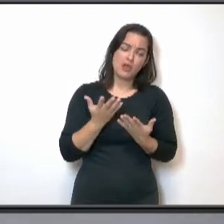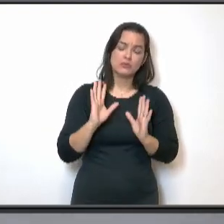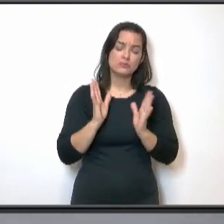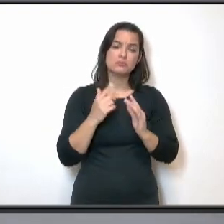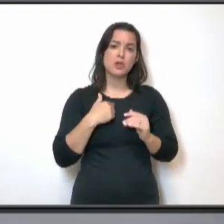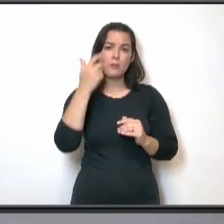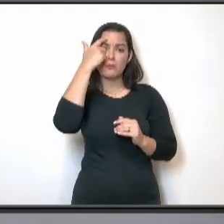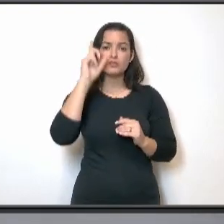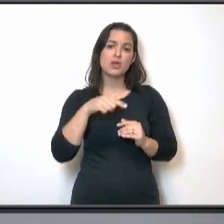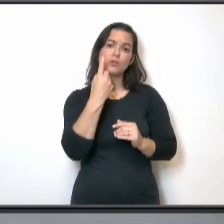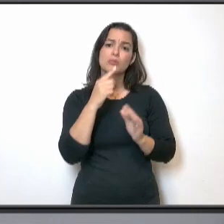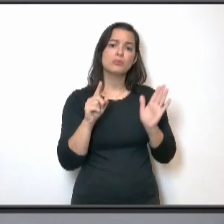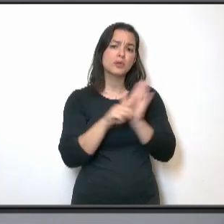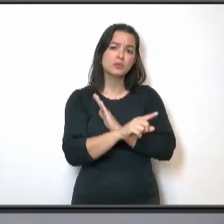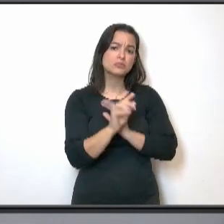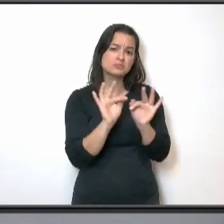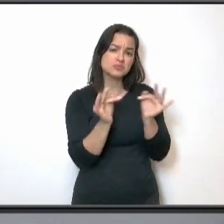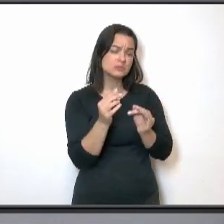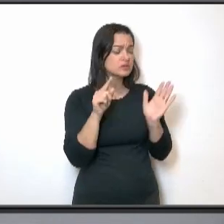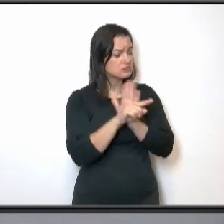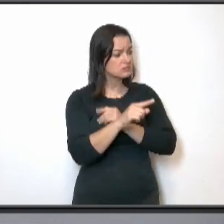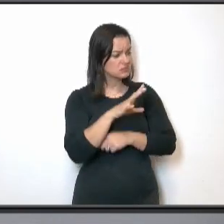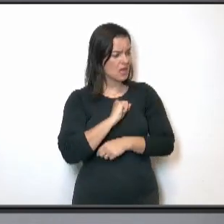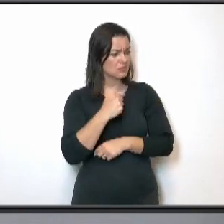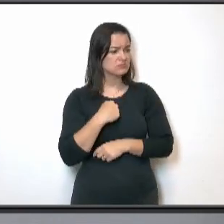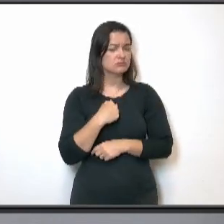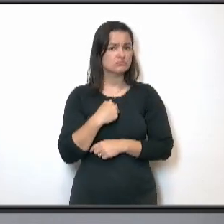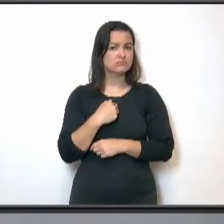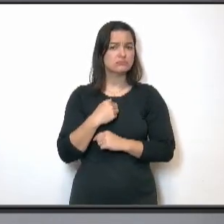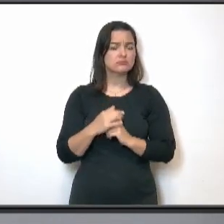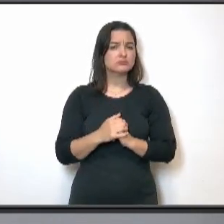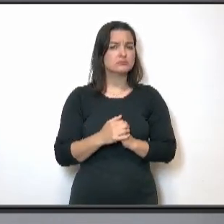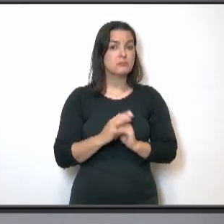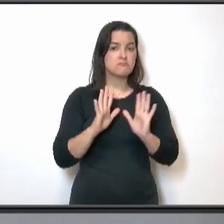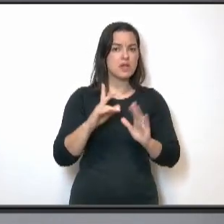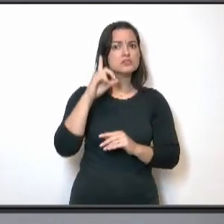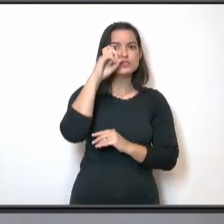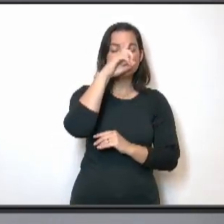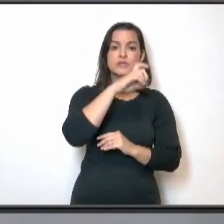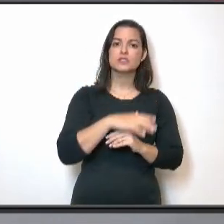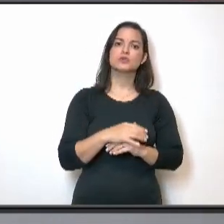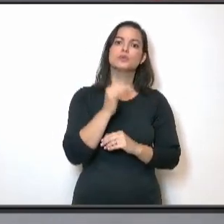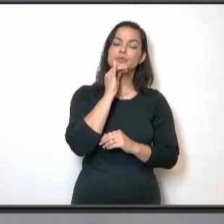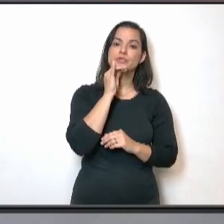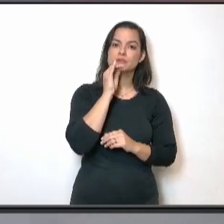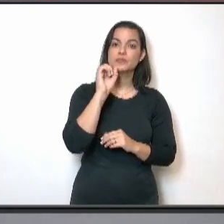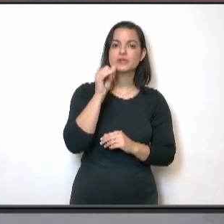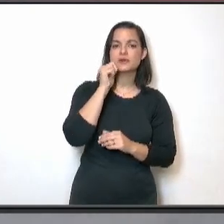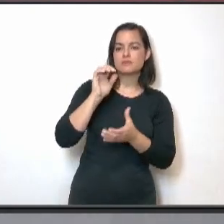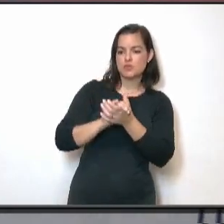objetiva: Pedro, você me ama? Mas é uma pergunta difícil, irmãos. Se a minha esposa, que é a Anaí, que está